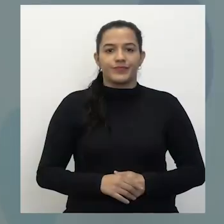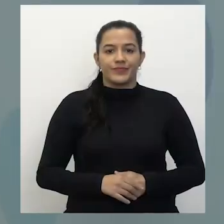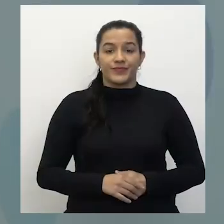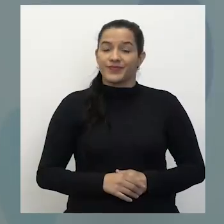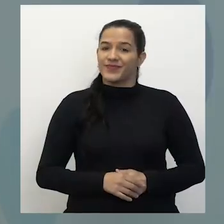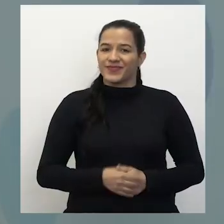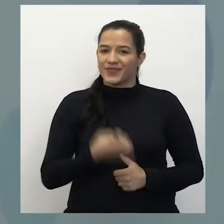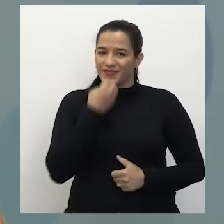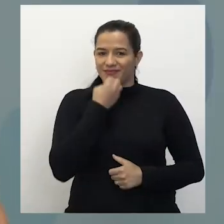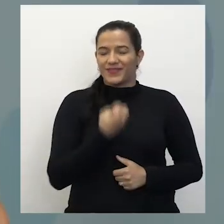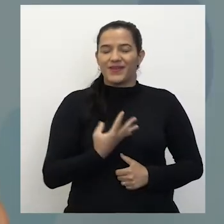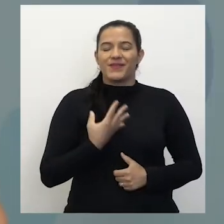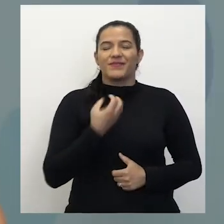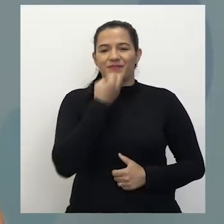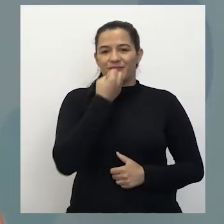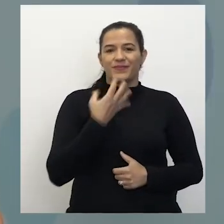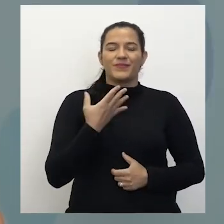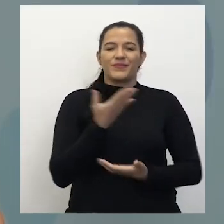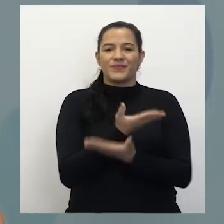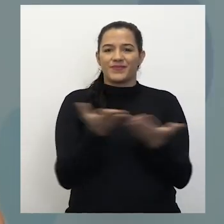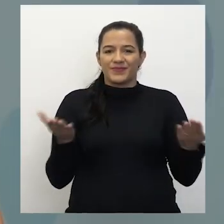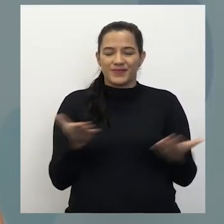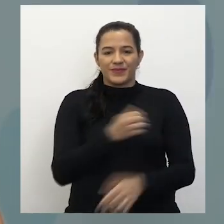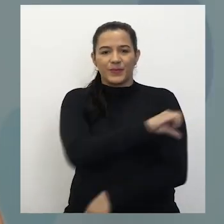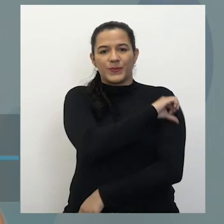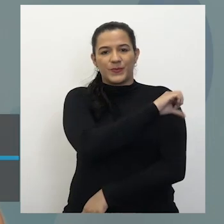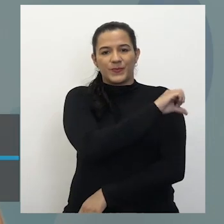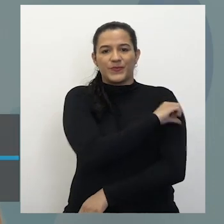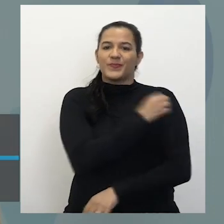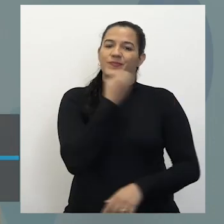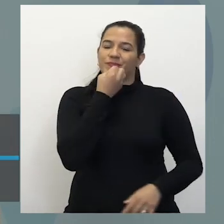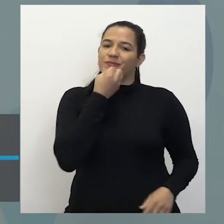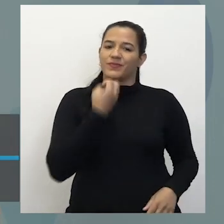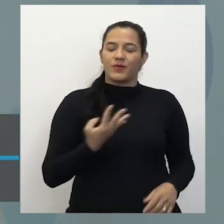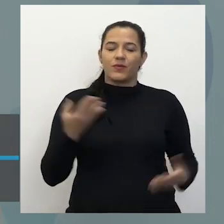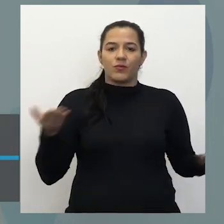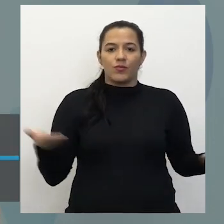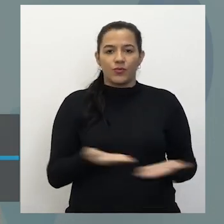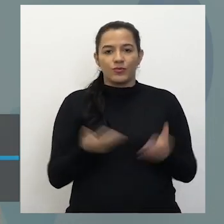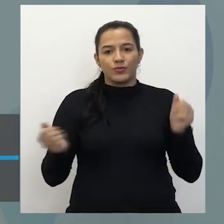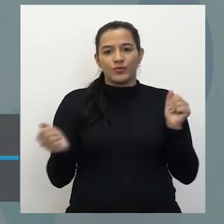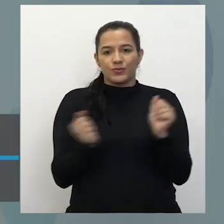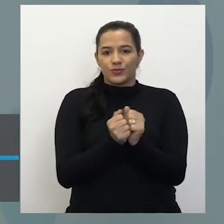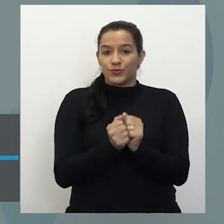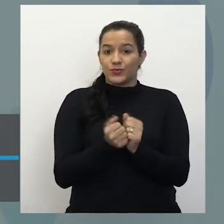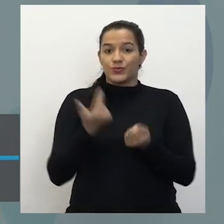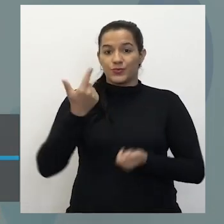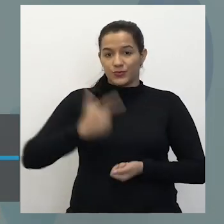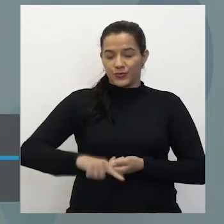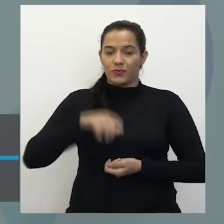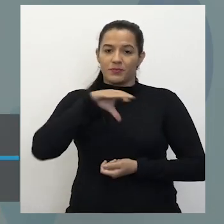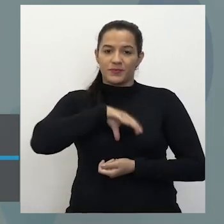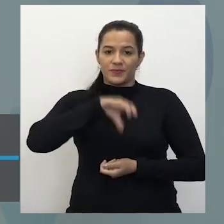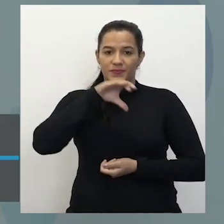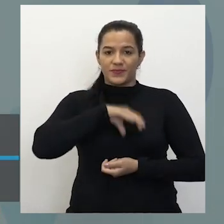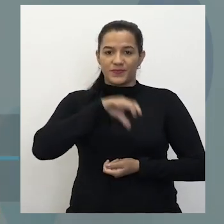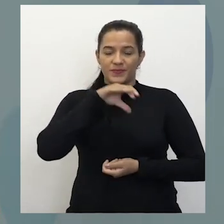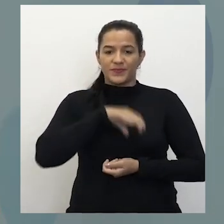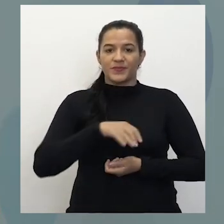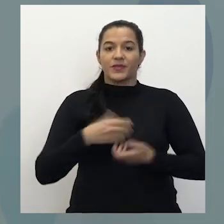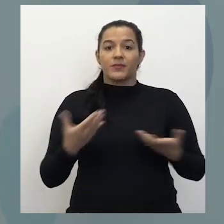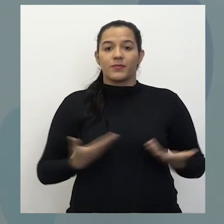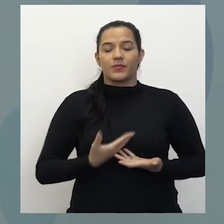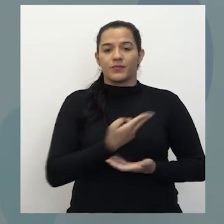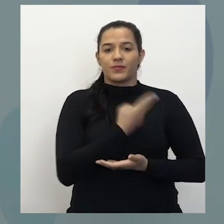Olá, queridíssimos alunos do nono ano do Ensino Fundamental. Estamos aqui mais uma vez para mais uma aula de língua portuguesa. Eu sou o professor